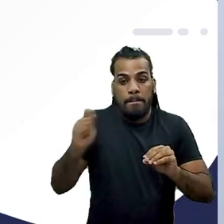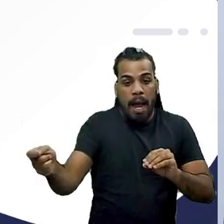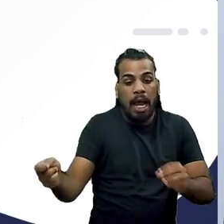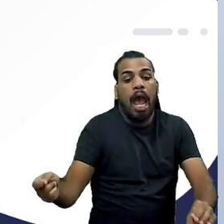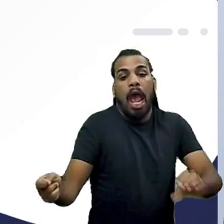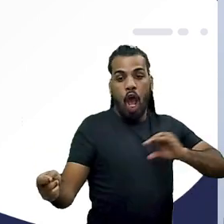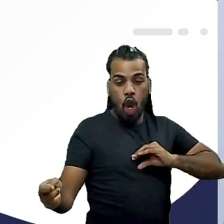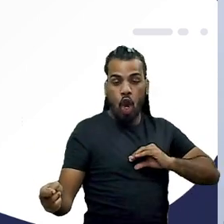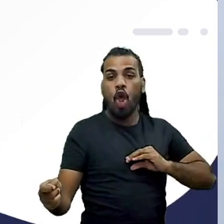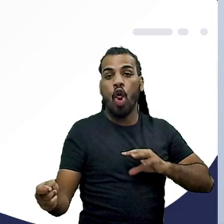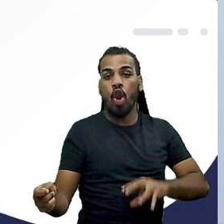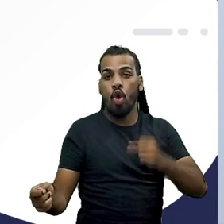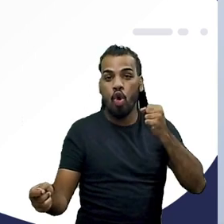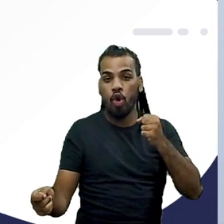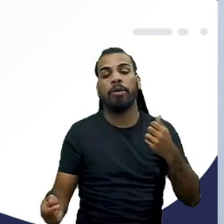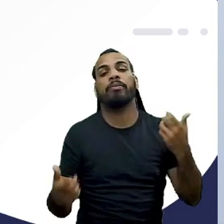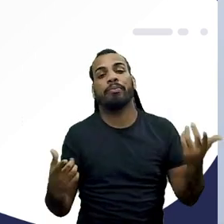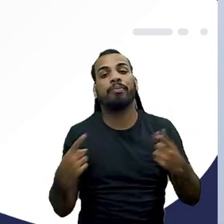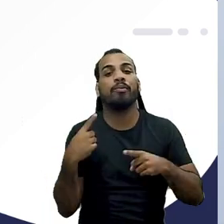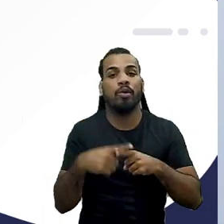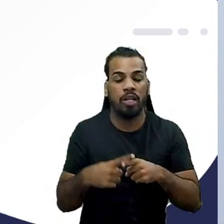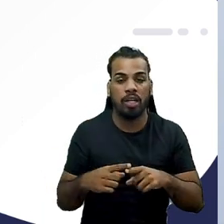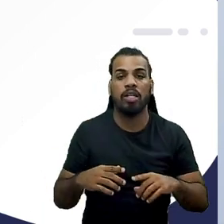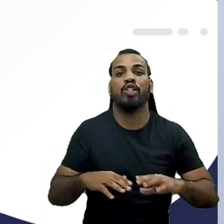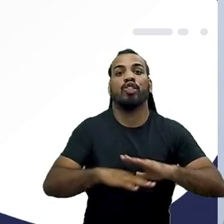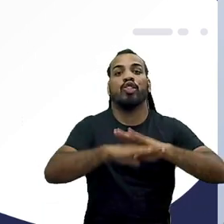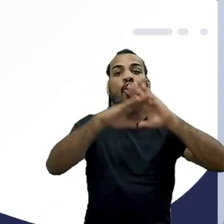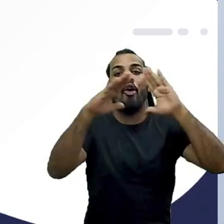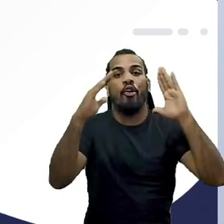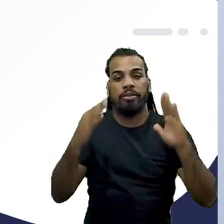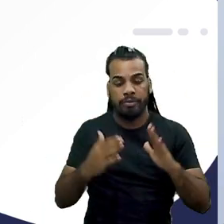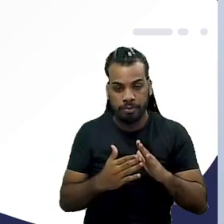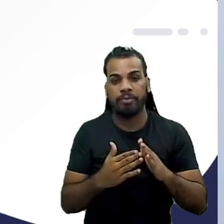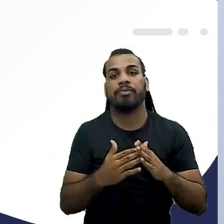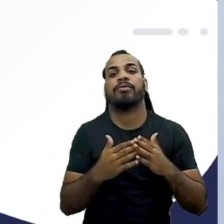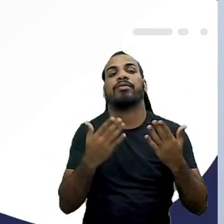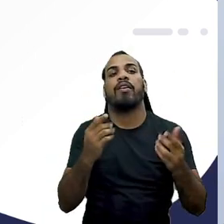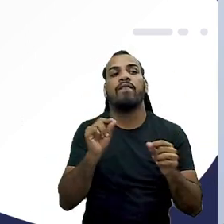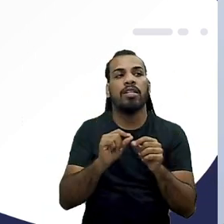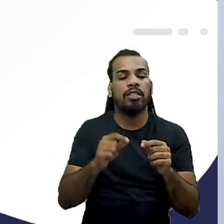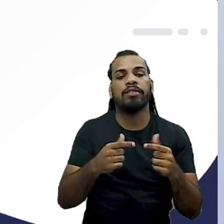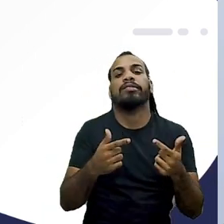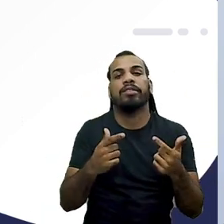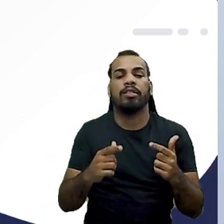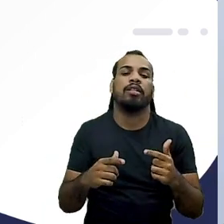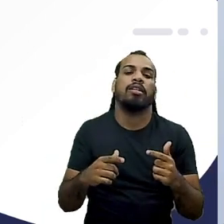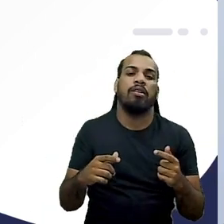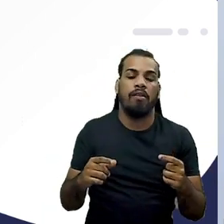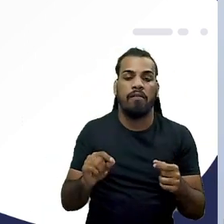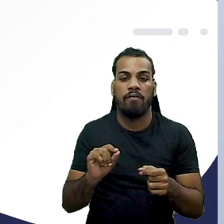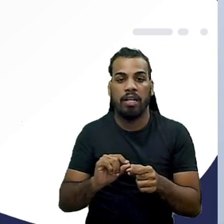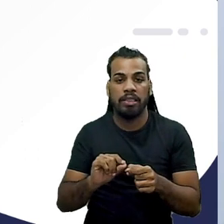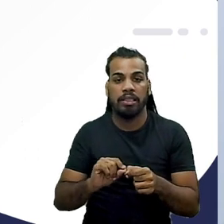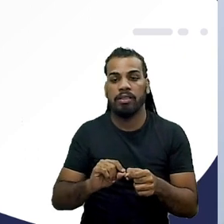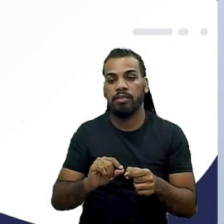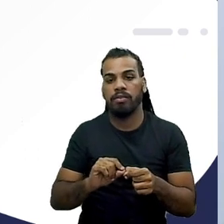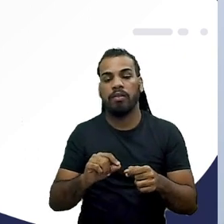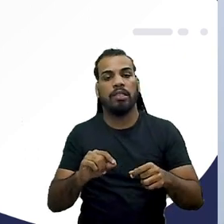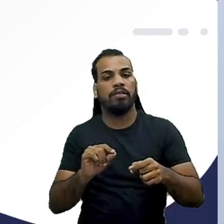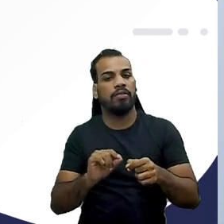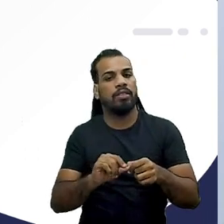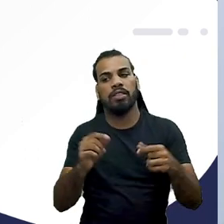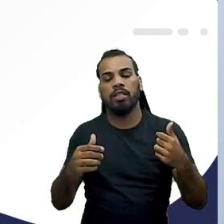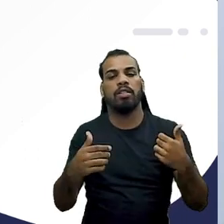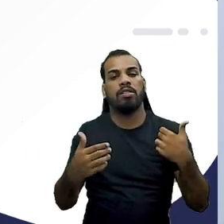Por quê? Porque todo empreendimento, a gente quando começa a orientar empreendedores em fase de